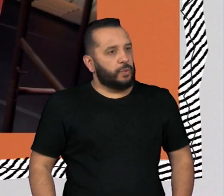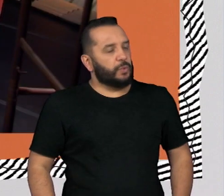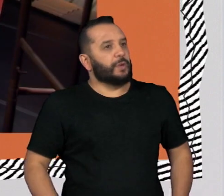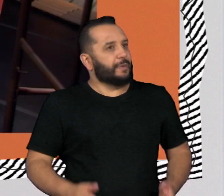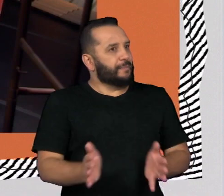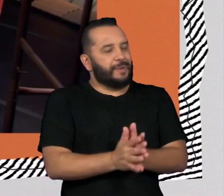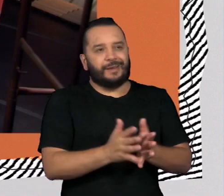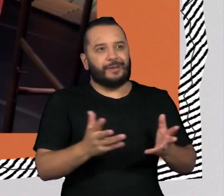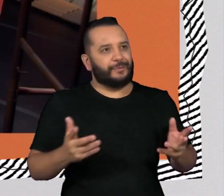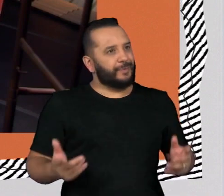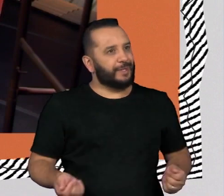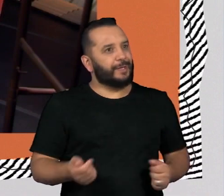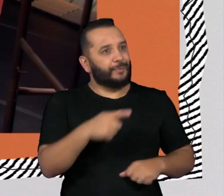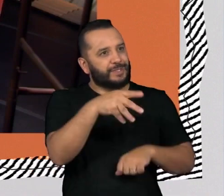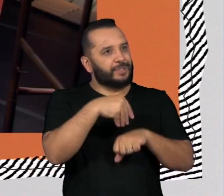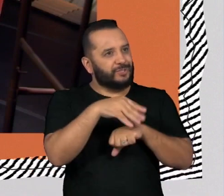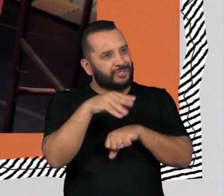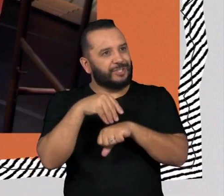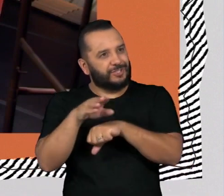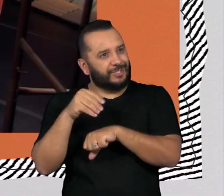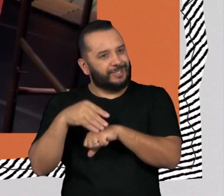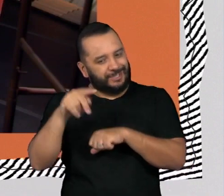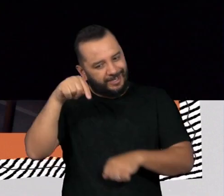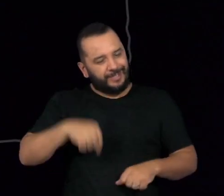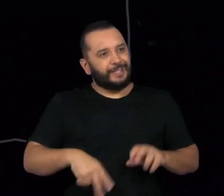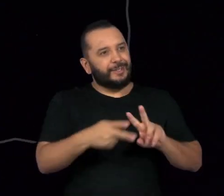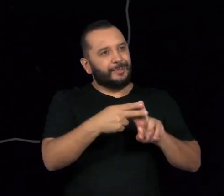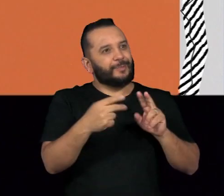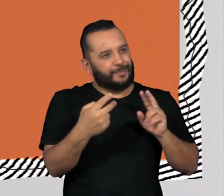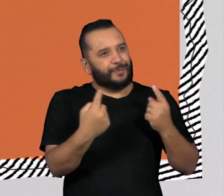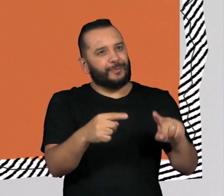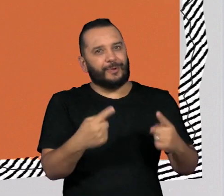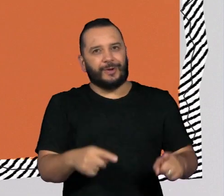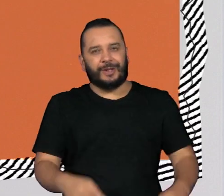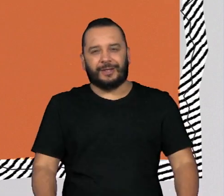ter indicações assim de Itamar aqui no Provoca.